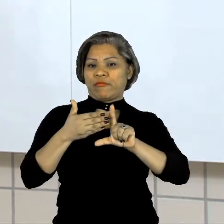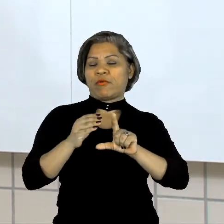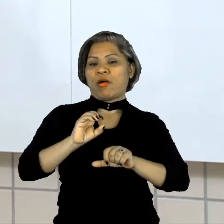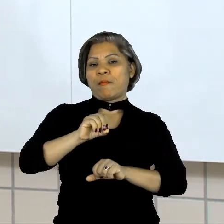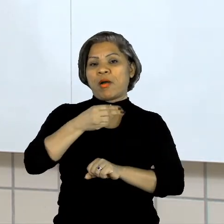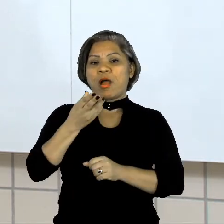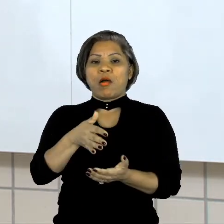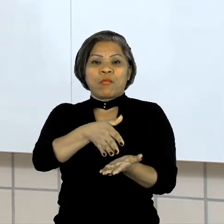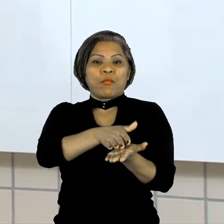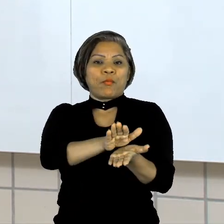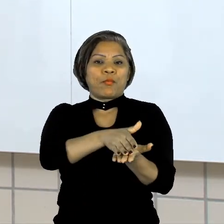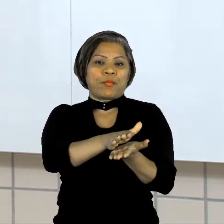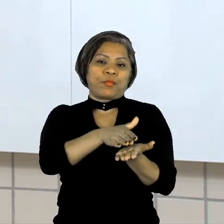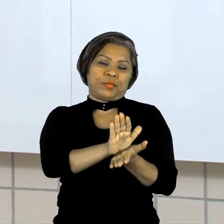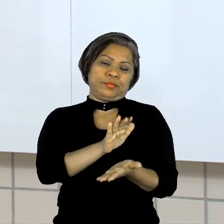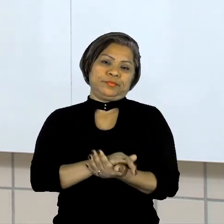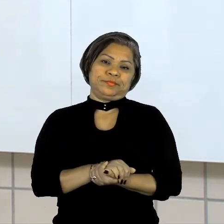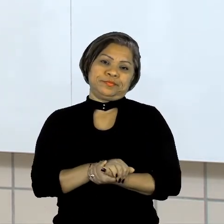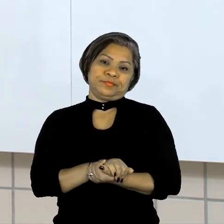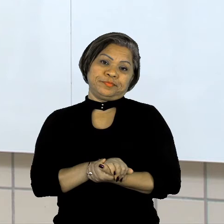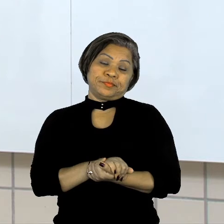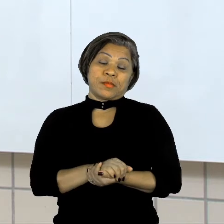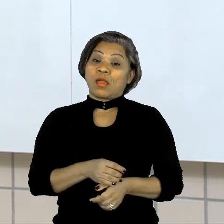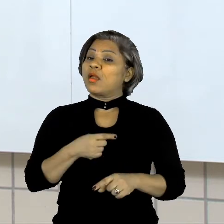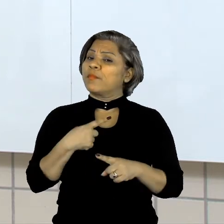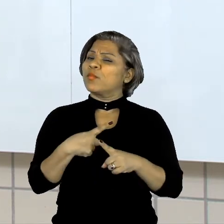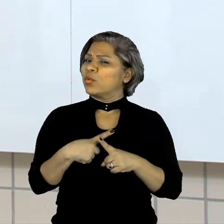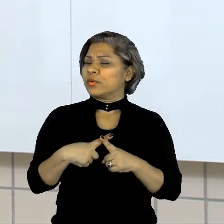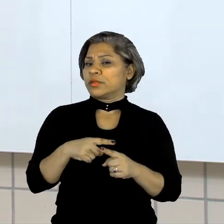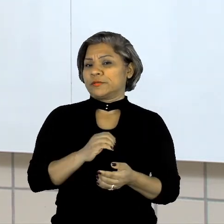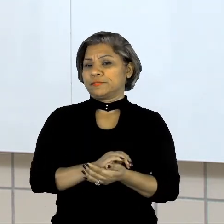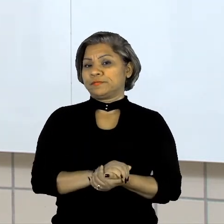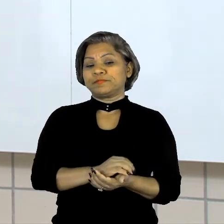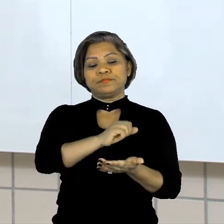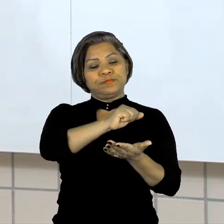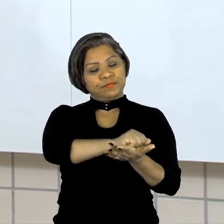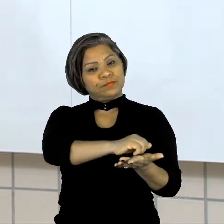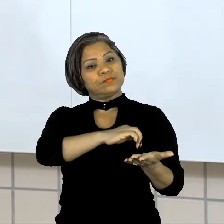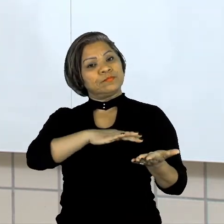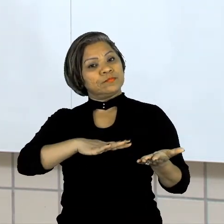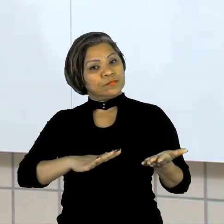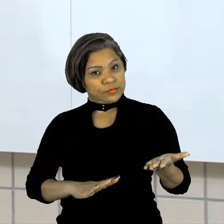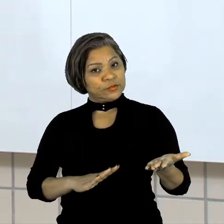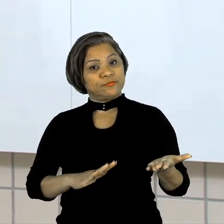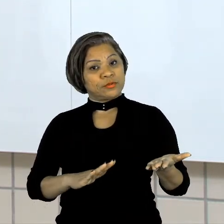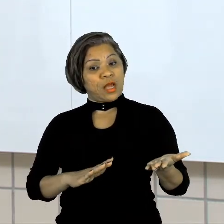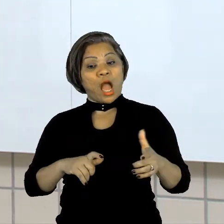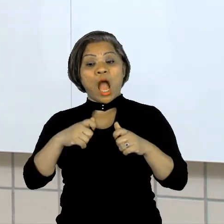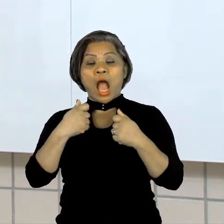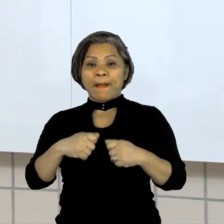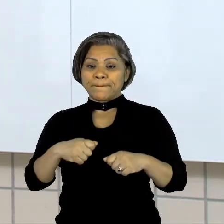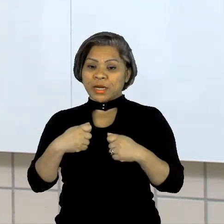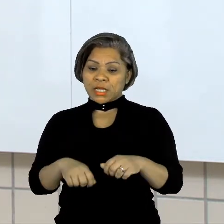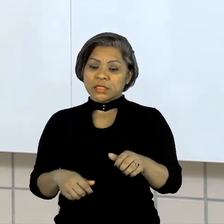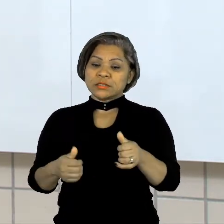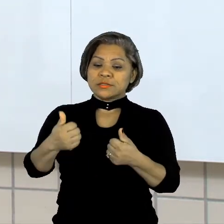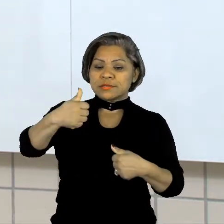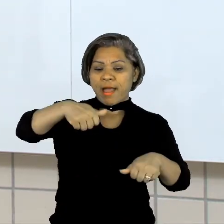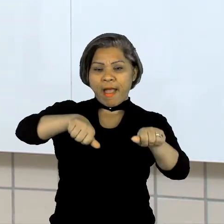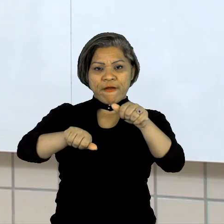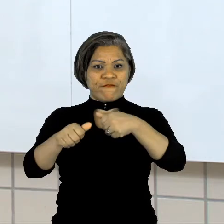Até porque essas atividades estão sendo usadas como uma avaliação. Você está